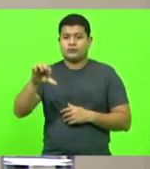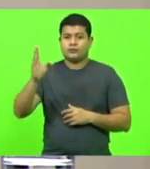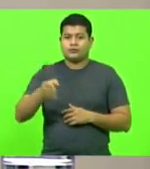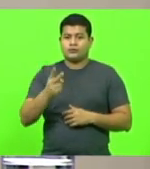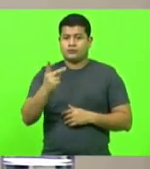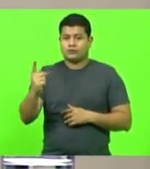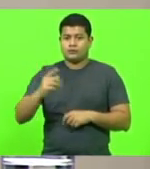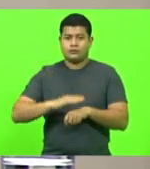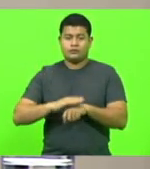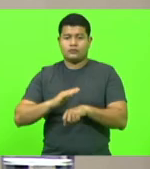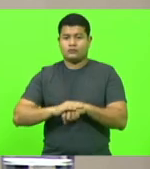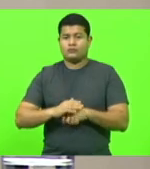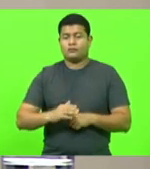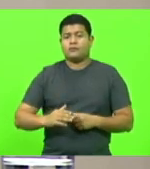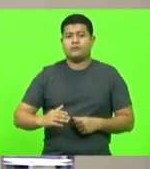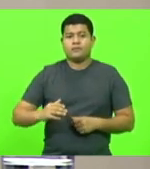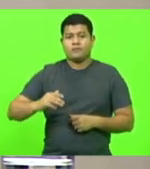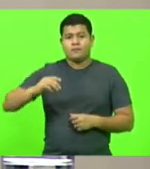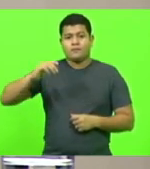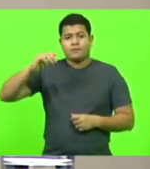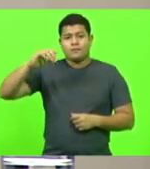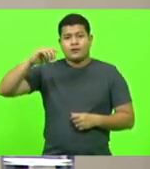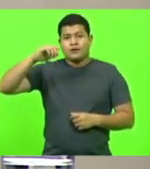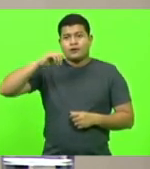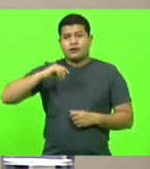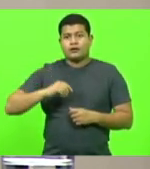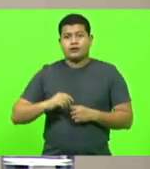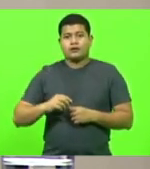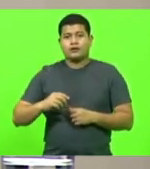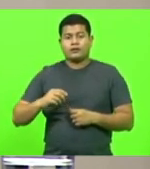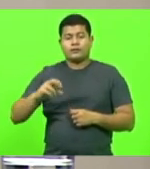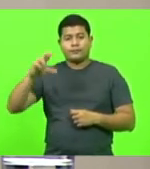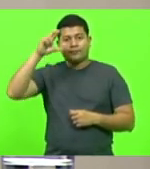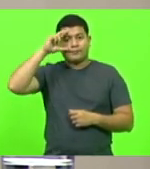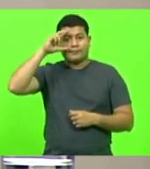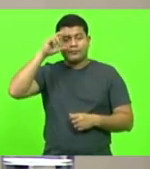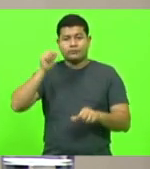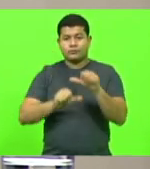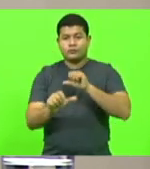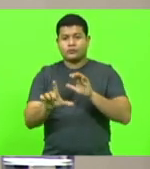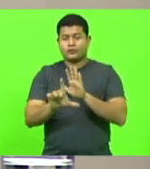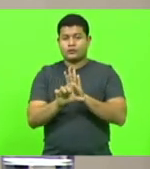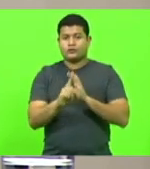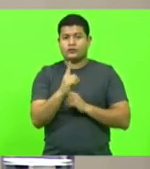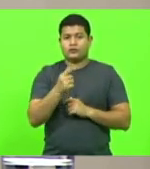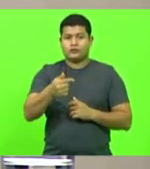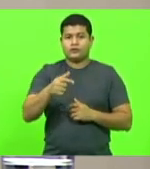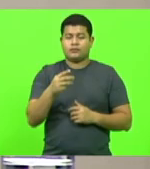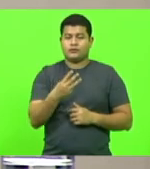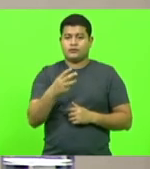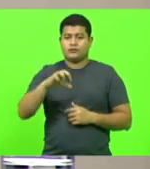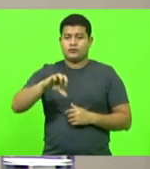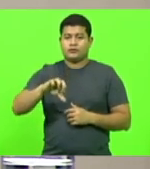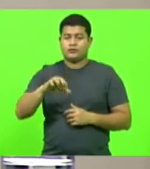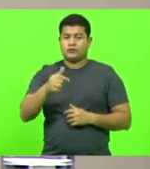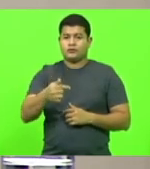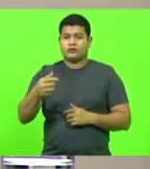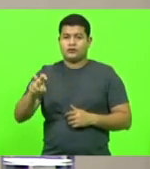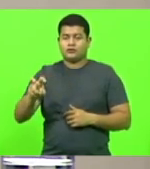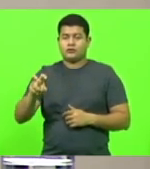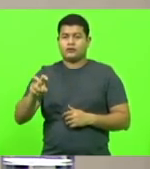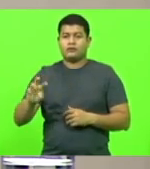148.9/2021, autor deputado Ricardo Alba. Altera a lei 17.335 de 2017 para incluir o dia 28 de